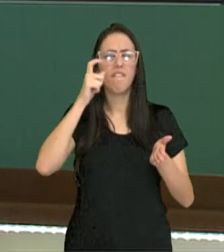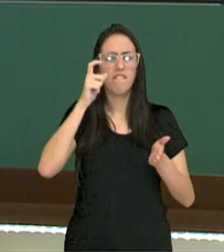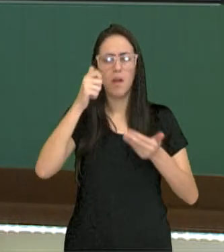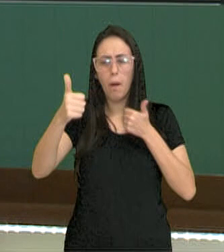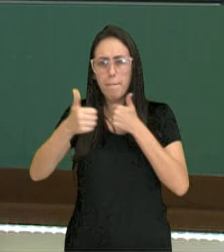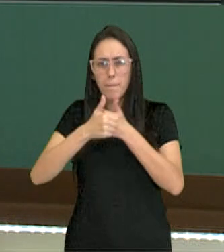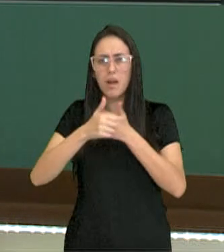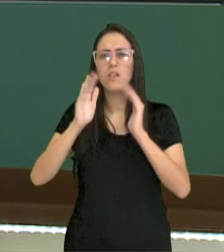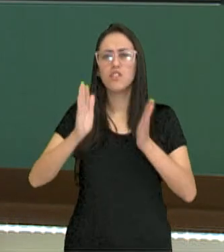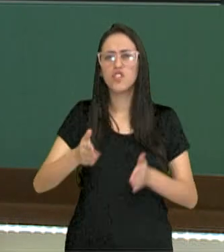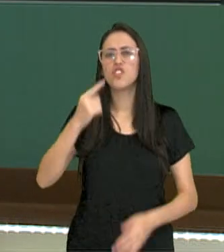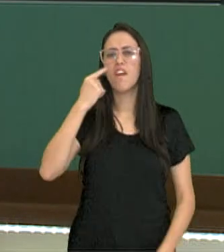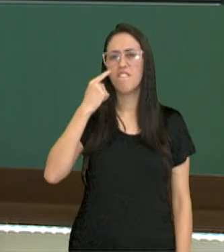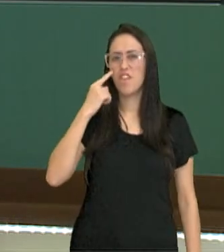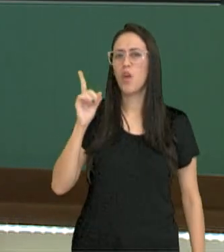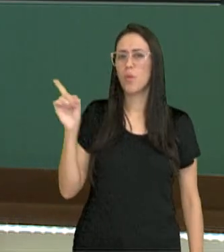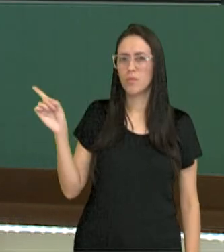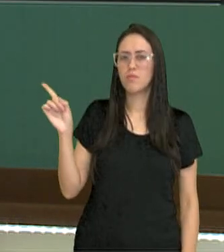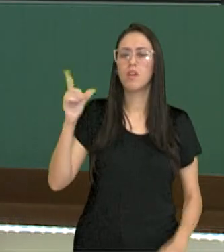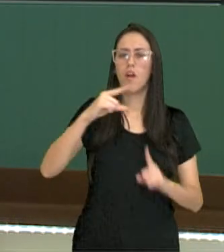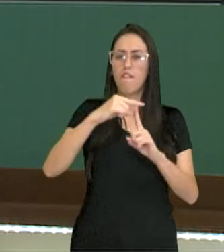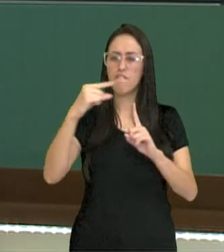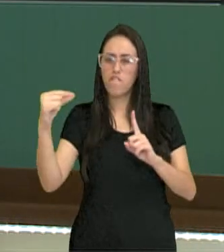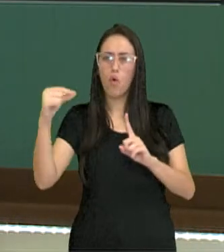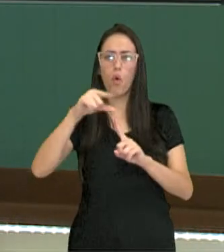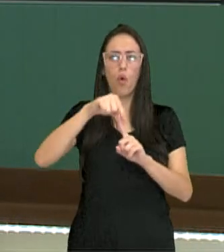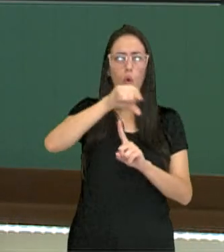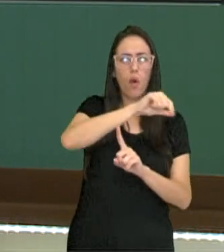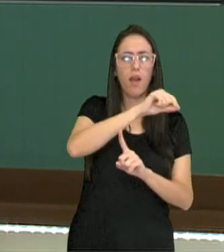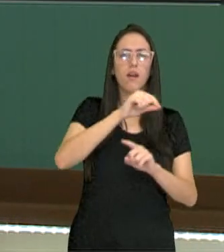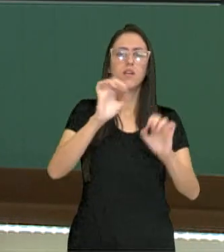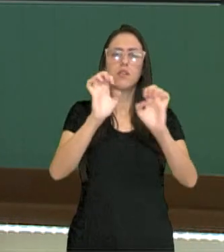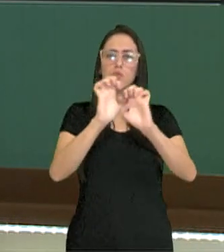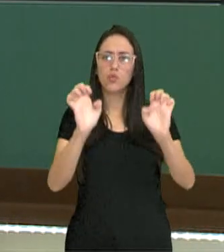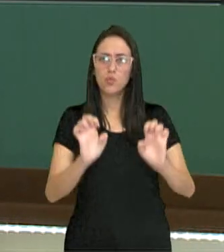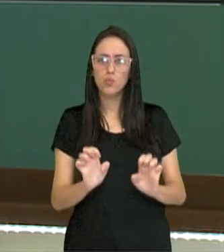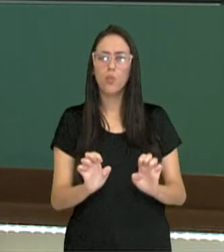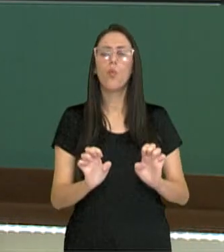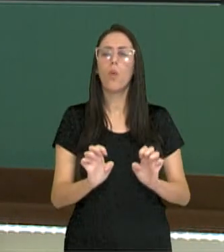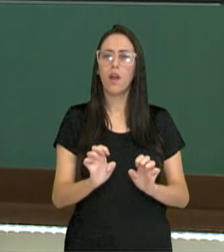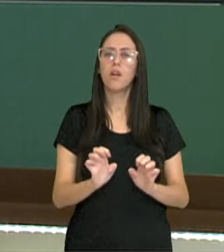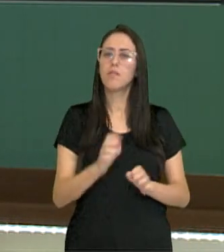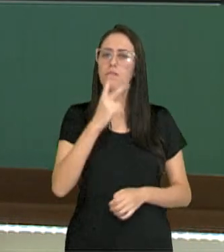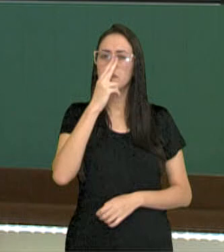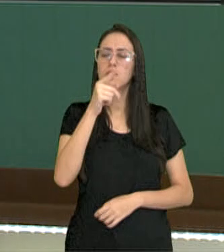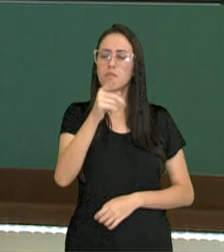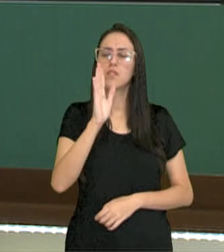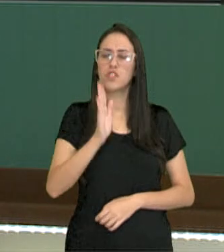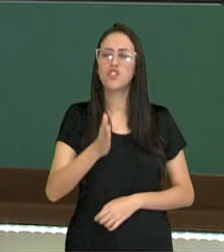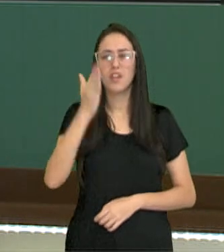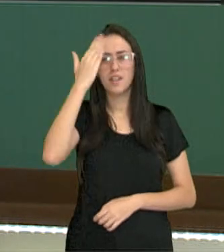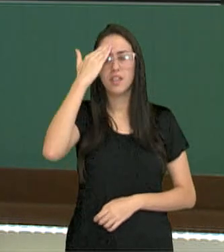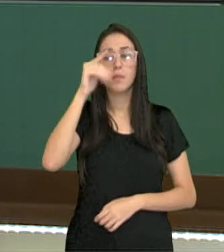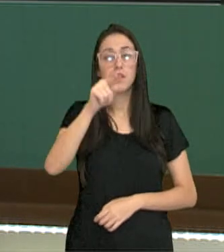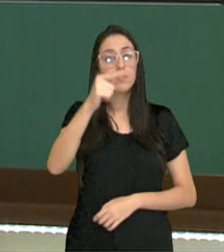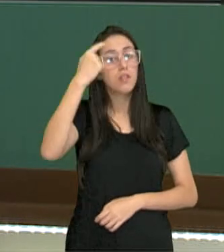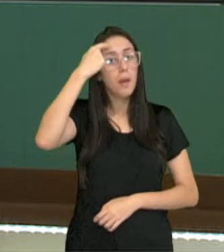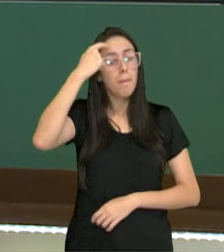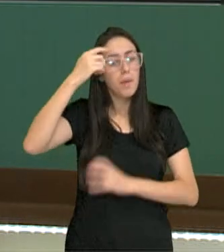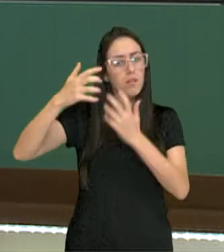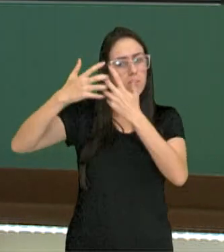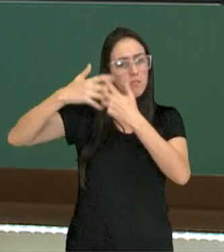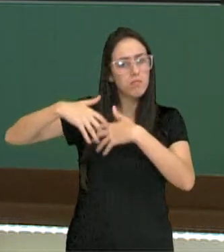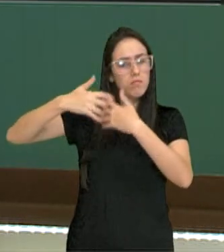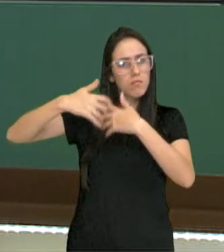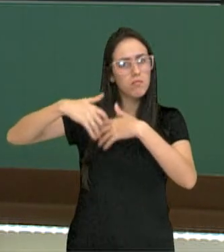perto essa árvore, as suas folhas, as estruturas que ela produz. Então, eu vou dar um tempinho para vocês pensarem nessas